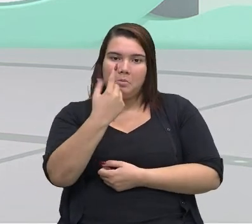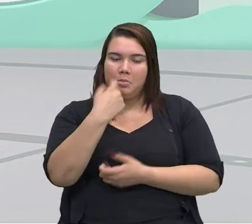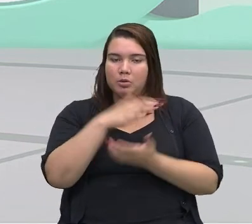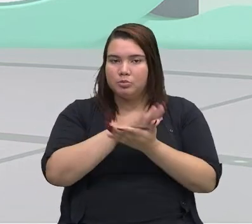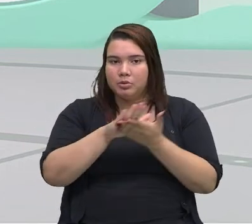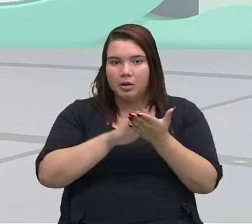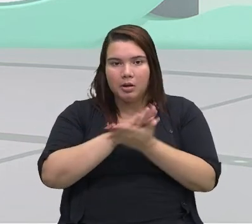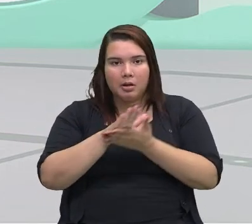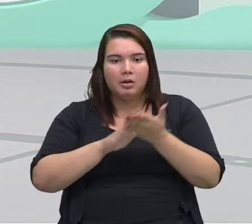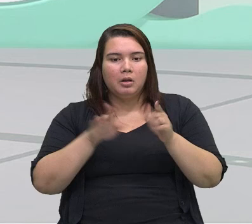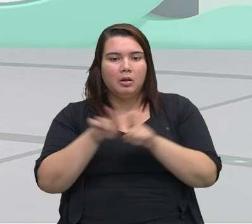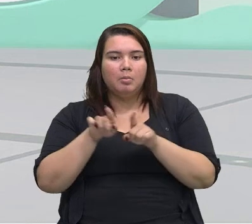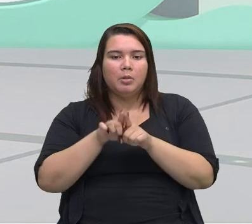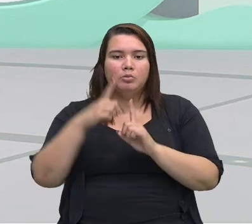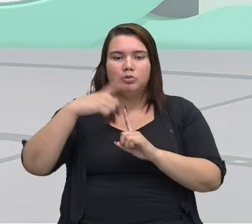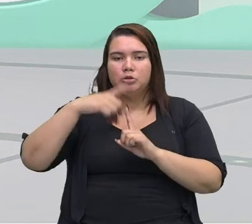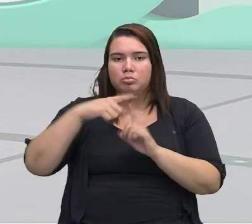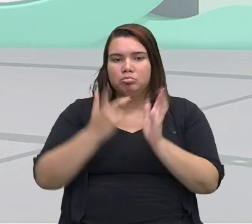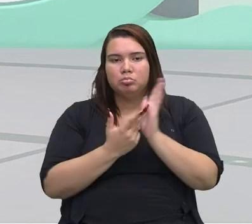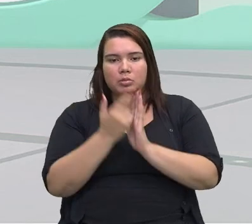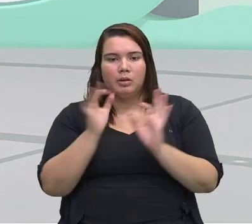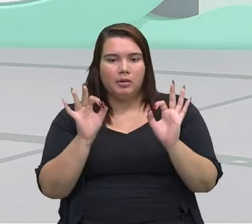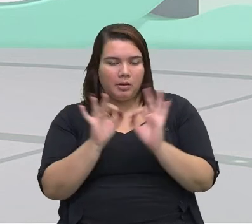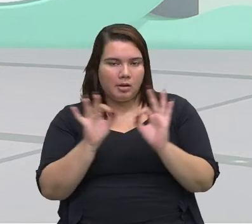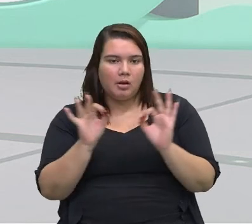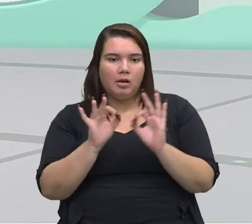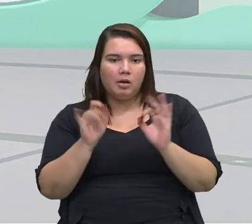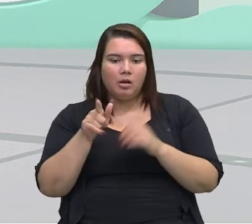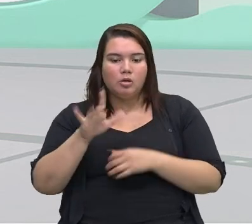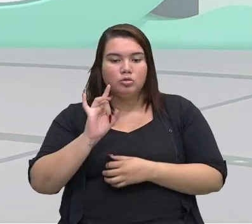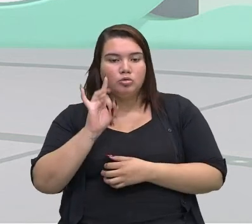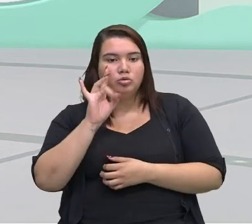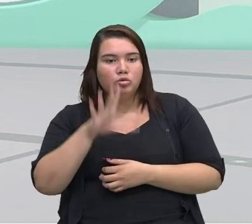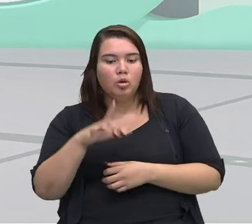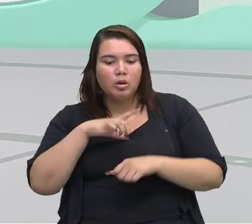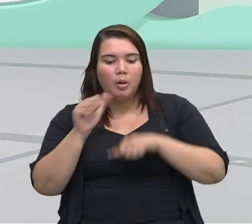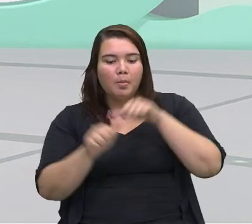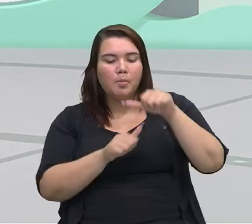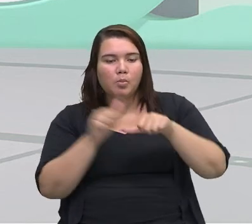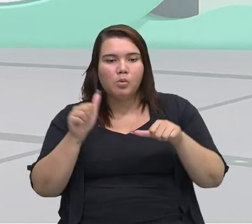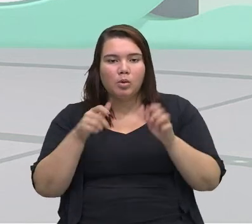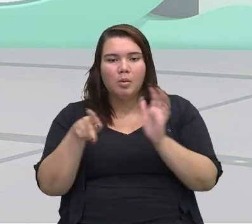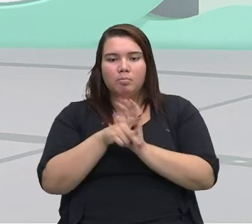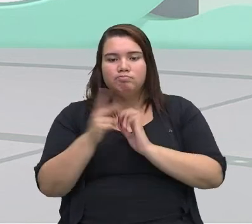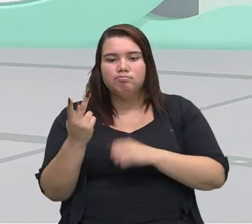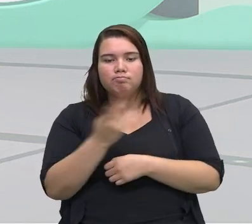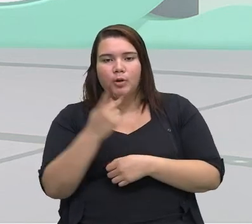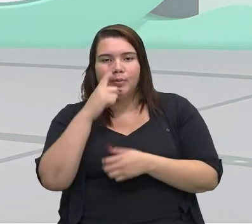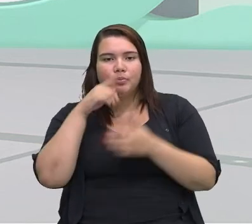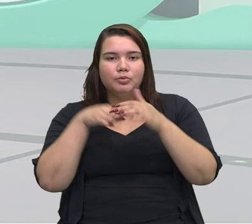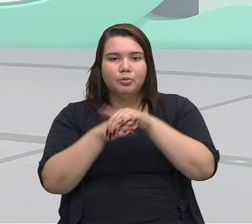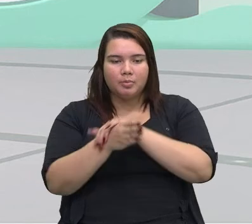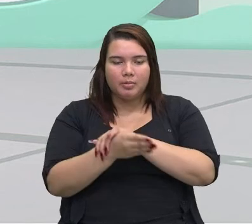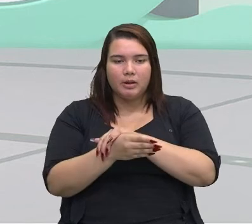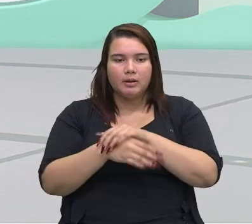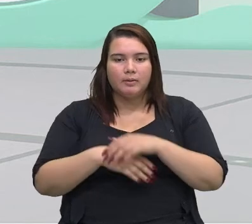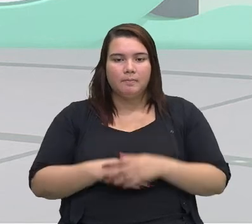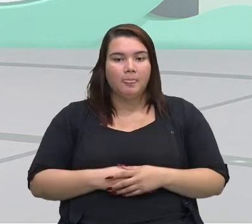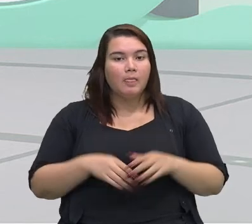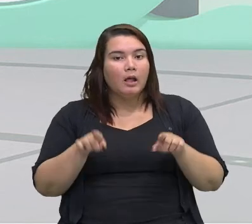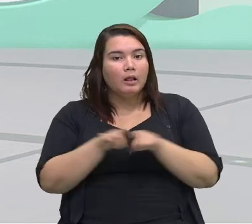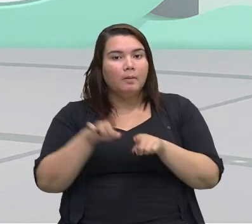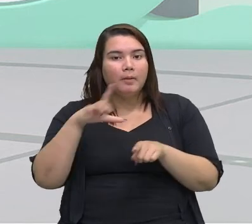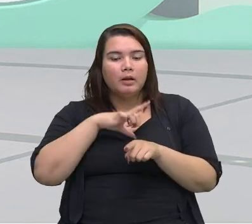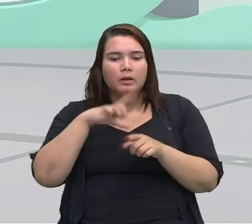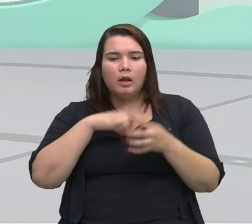nem nenhum tipo de cirurgia ou procedimento. E vai acontecer apenas uma mudança no hábito ali dos parceiros. E nós falamos também sobre